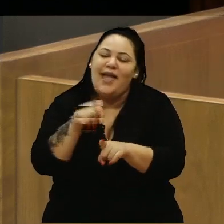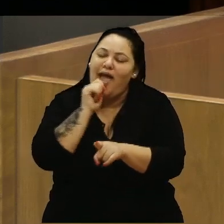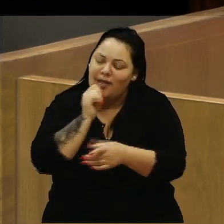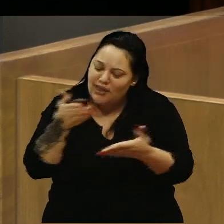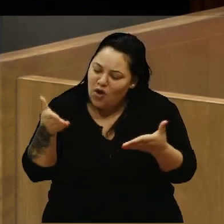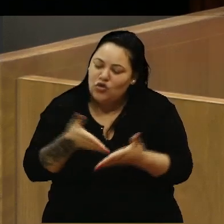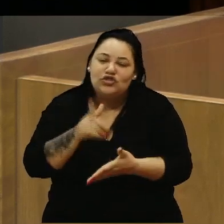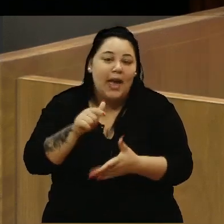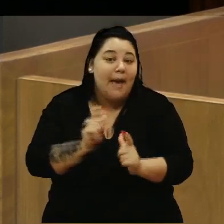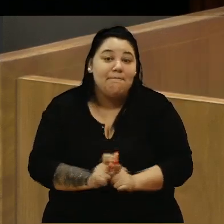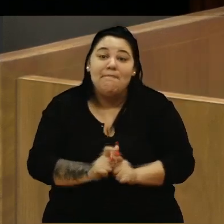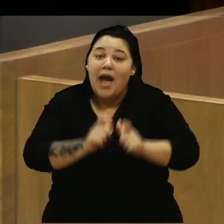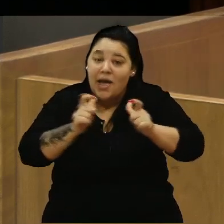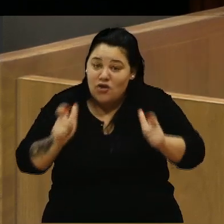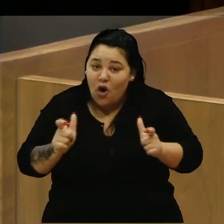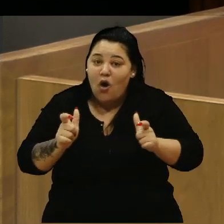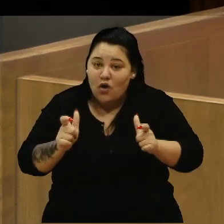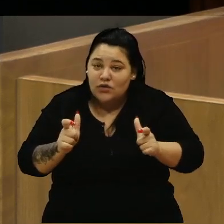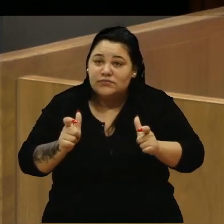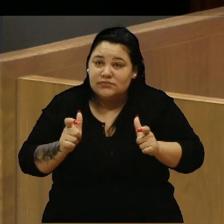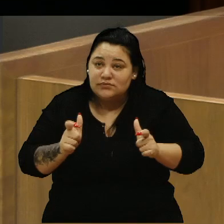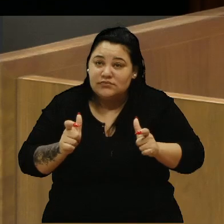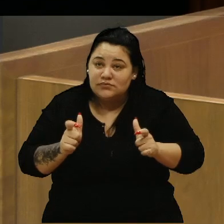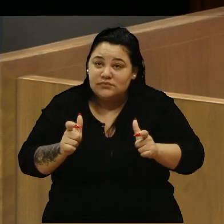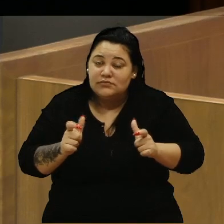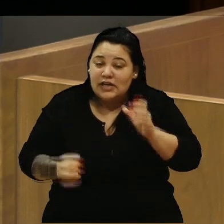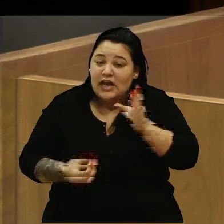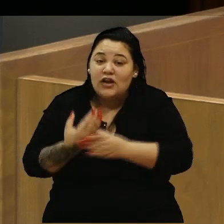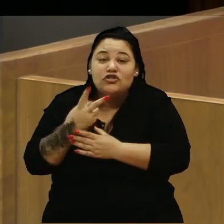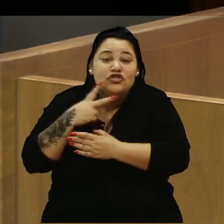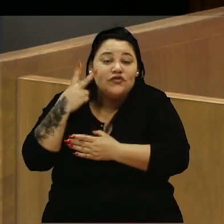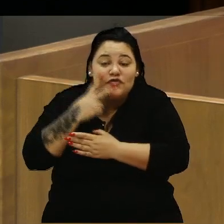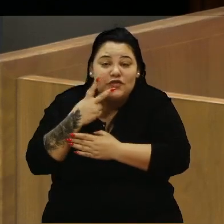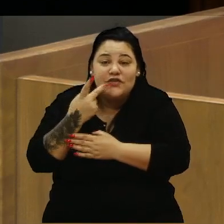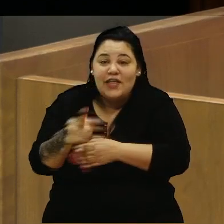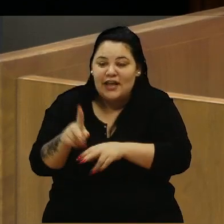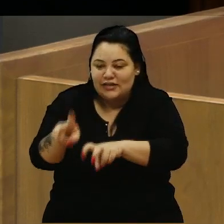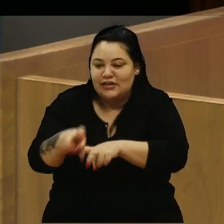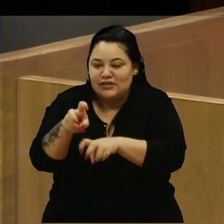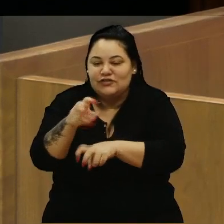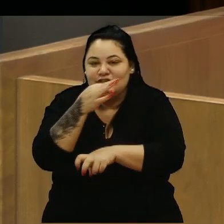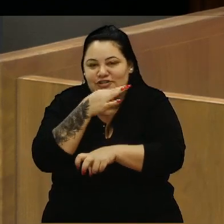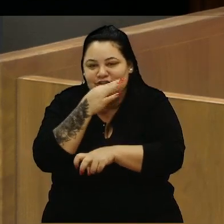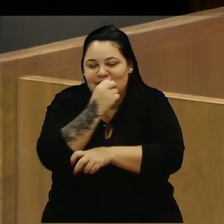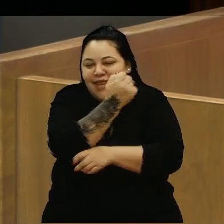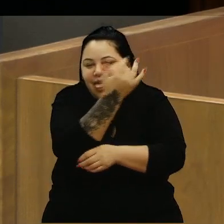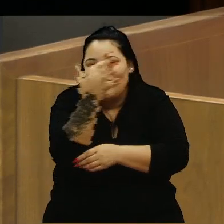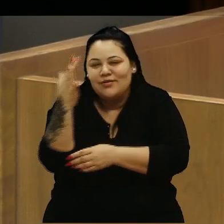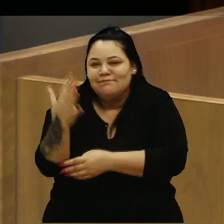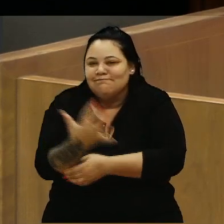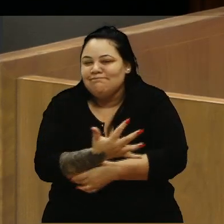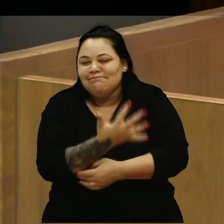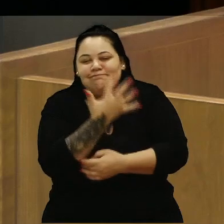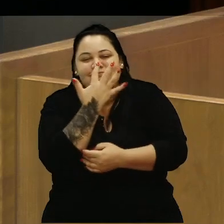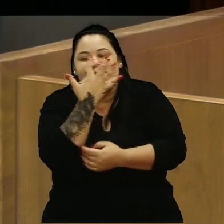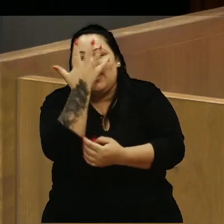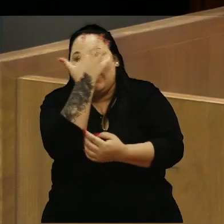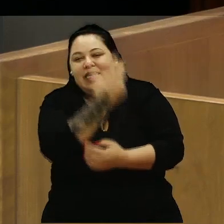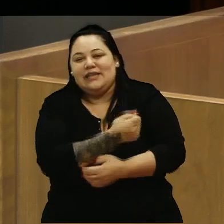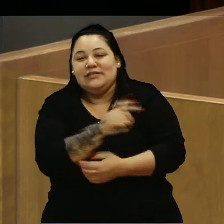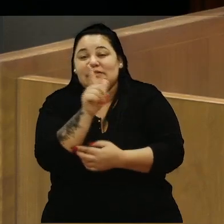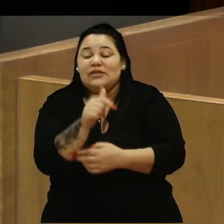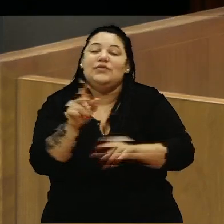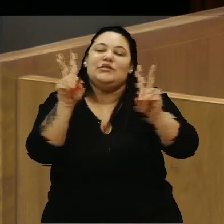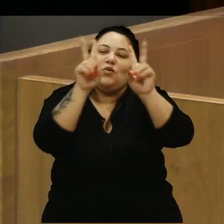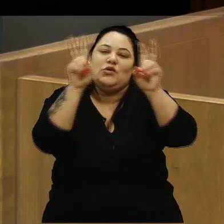maior produtora de vinhos do interior de Caxias do Sul. E a natureza encanta. Então, este é o lema